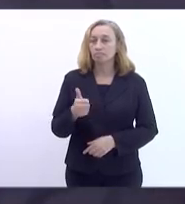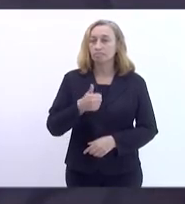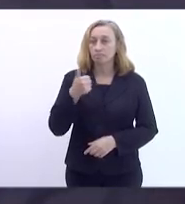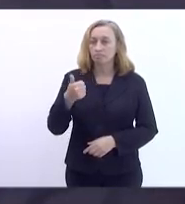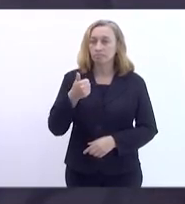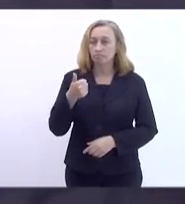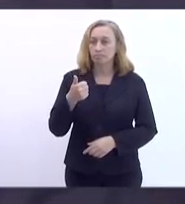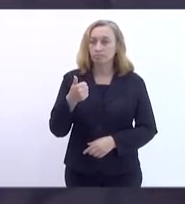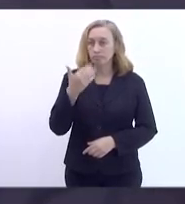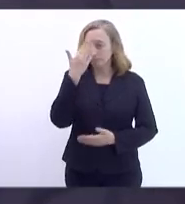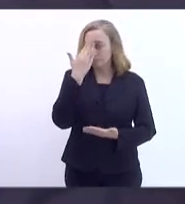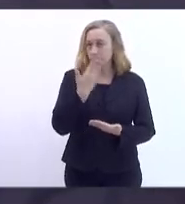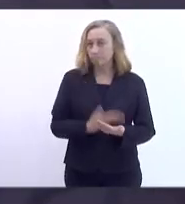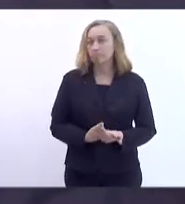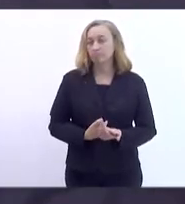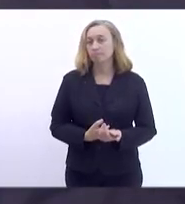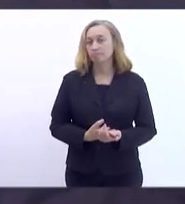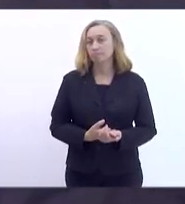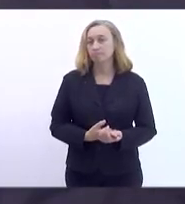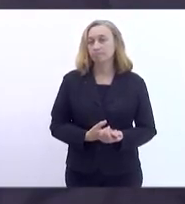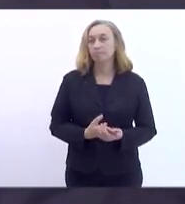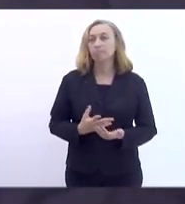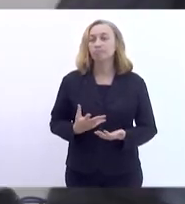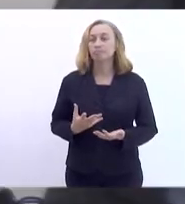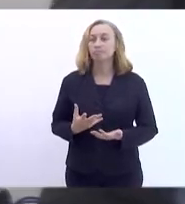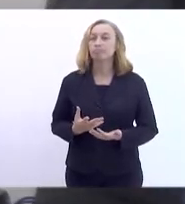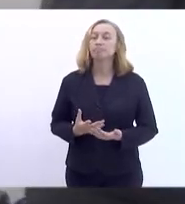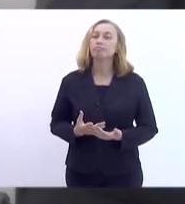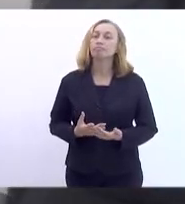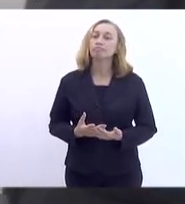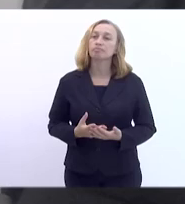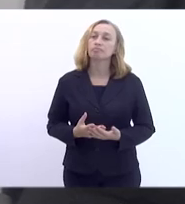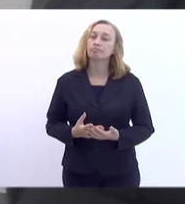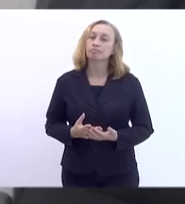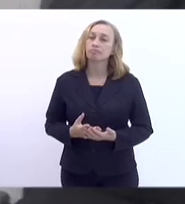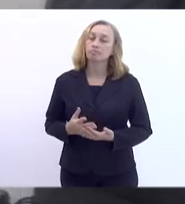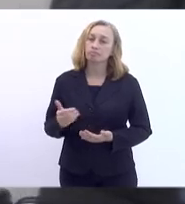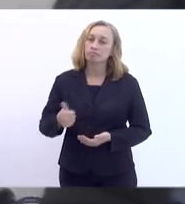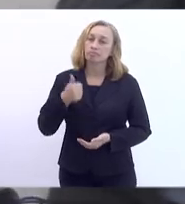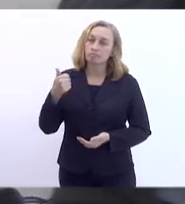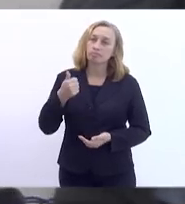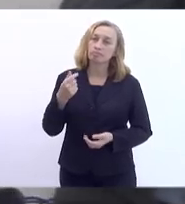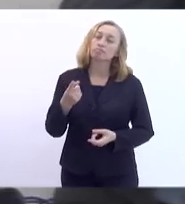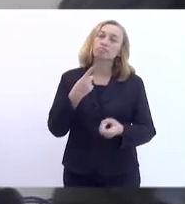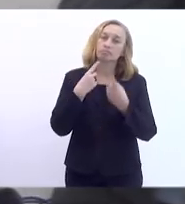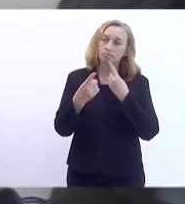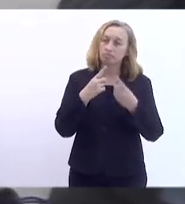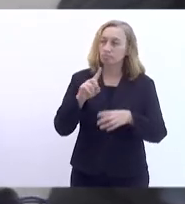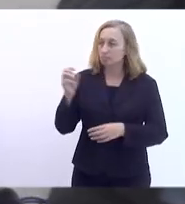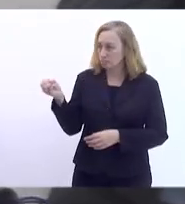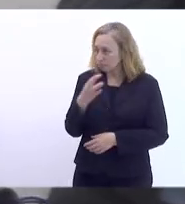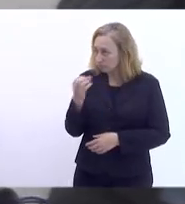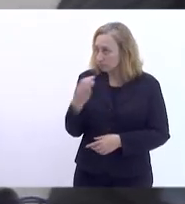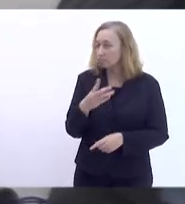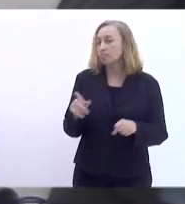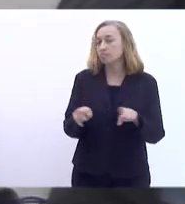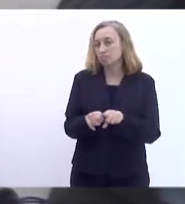eu acredito seja a mais a mais adequada Claro estou aberto a a outras discussões